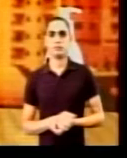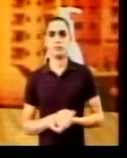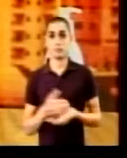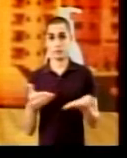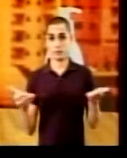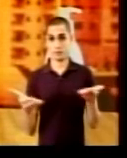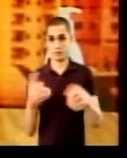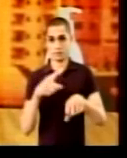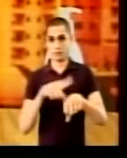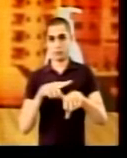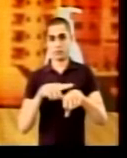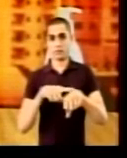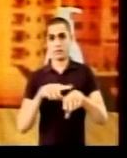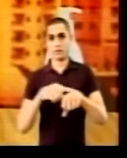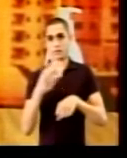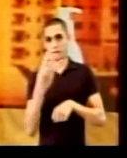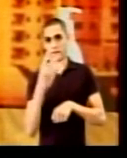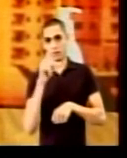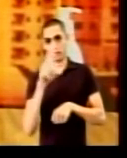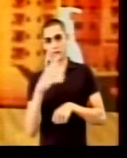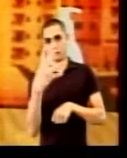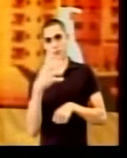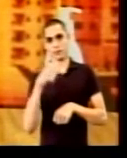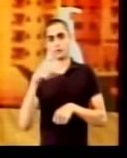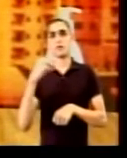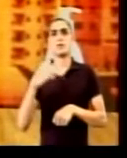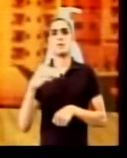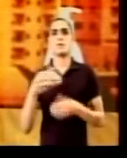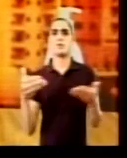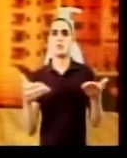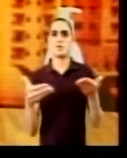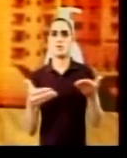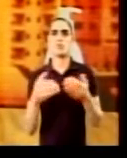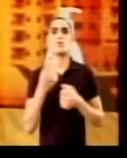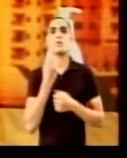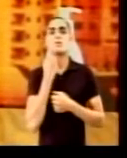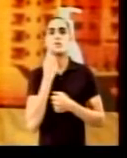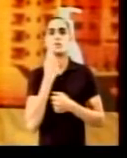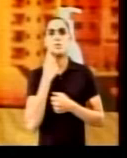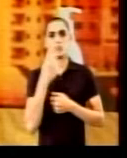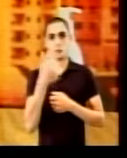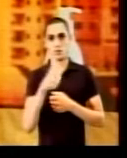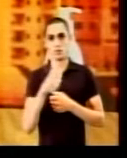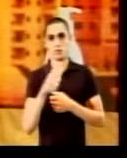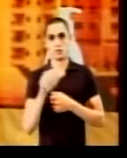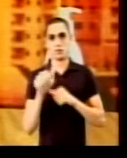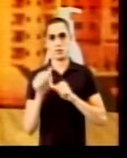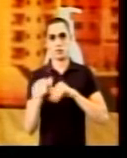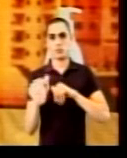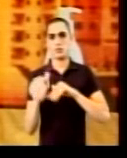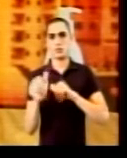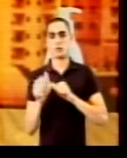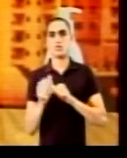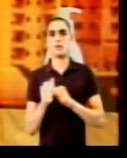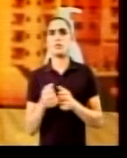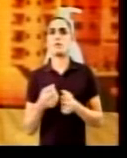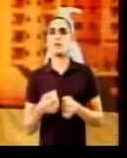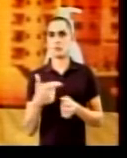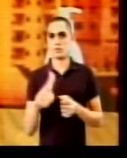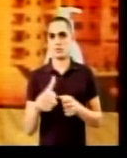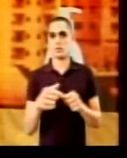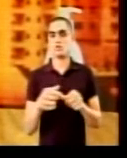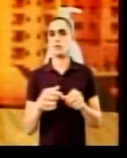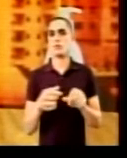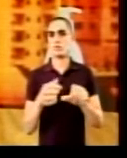Agora são 3 horas e 47 minutos. Hoje é sexta-feira, 11 de setembro, e estamos mais uma vez ao